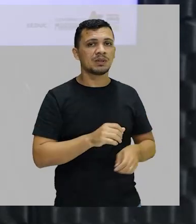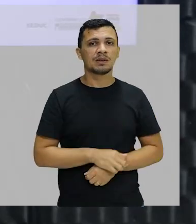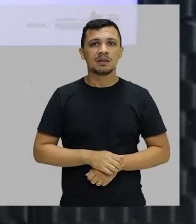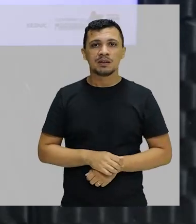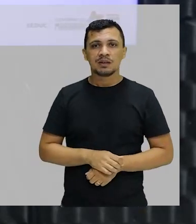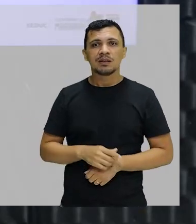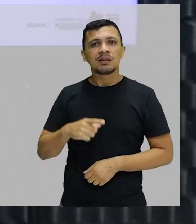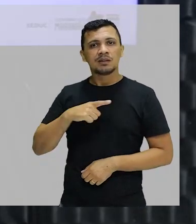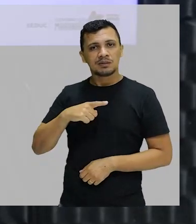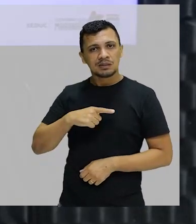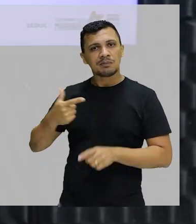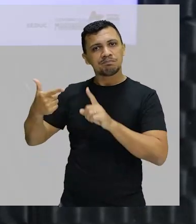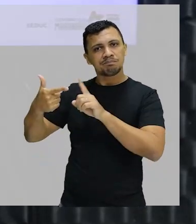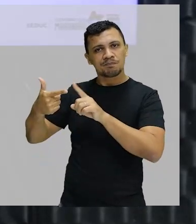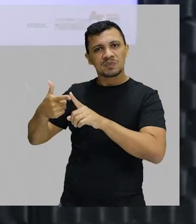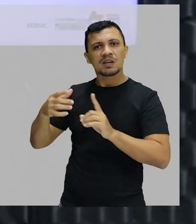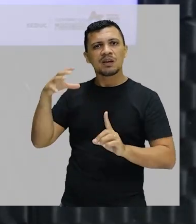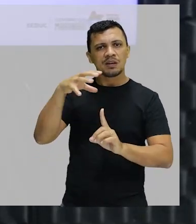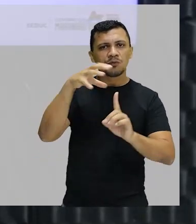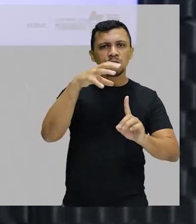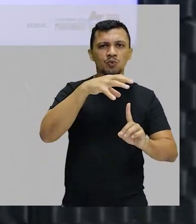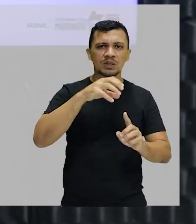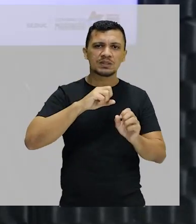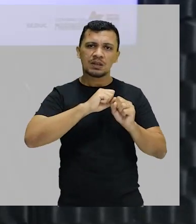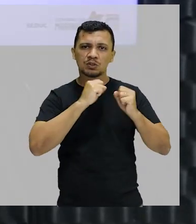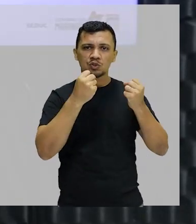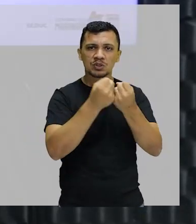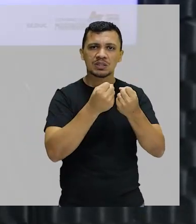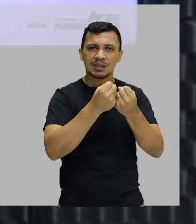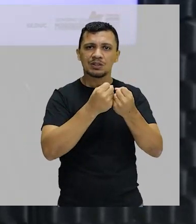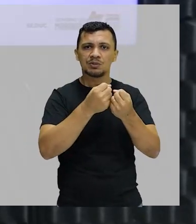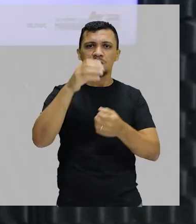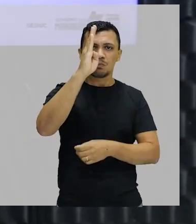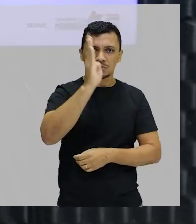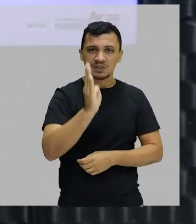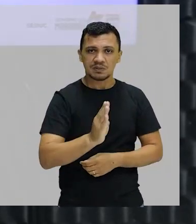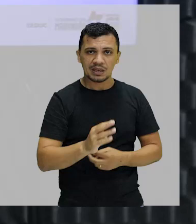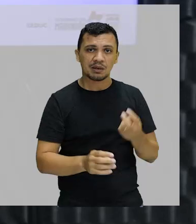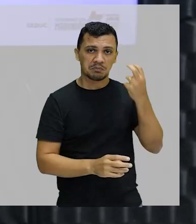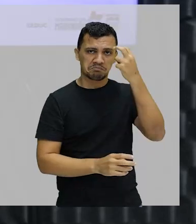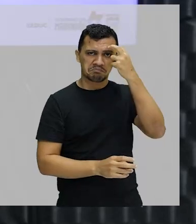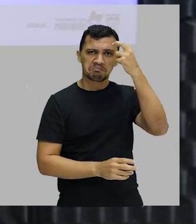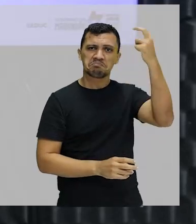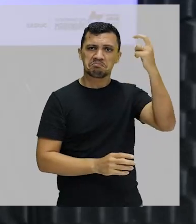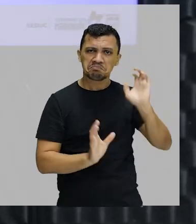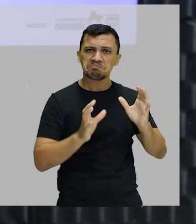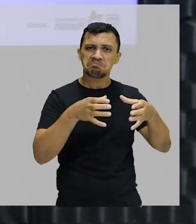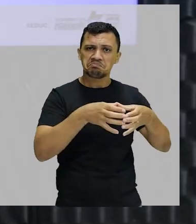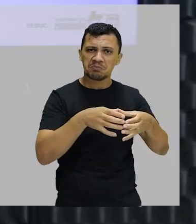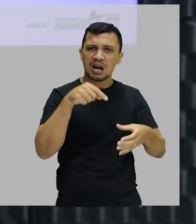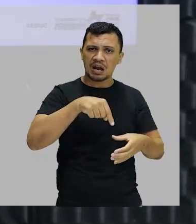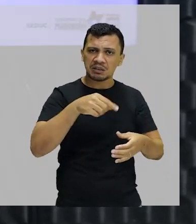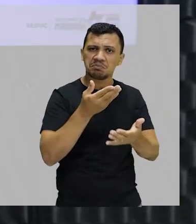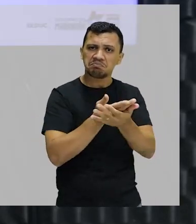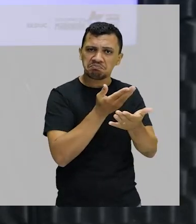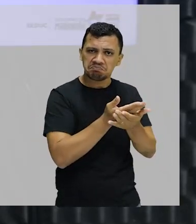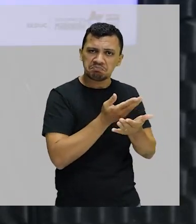isso tem uma influência na sociedade brasileira, na intelectualidade brasileira, e que muitos intelectuais aqui no Brasil